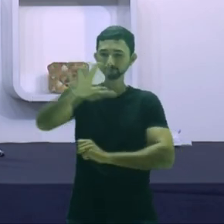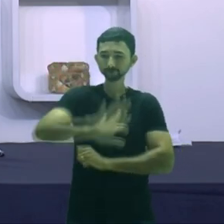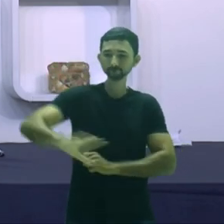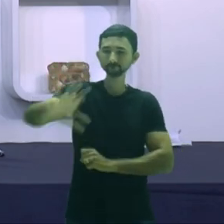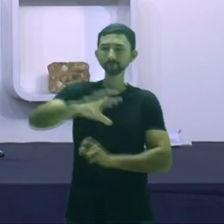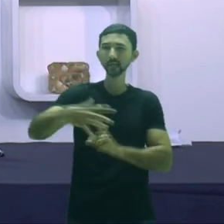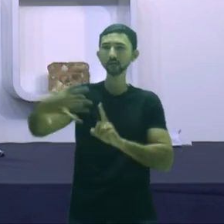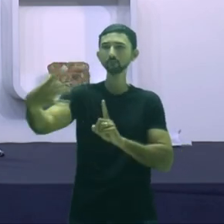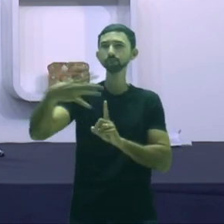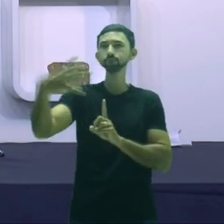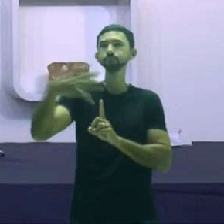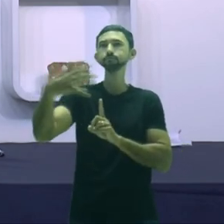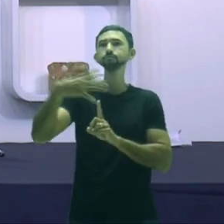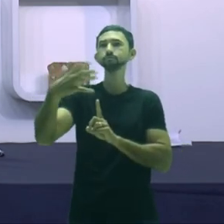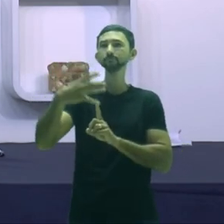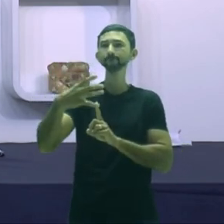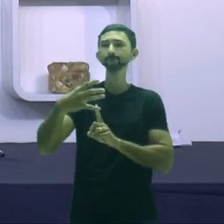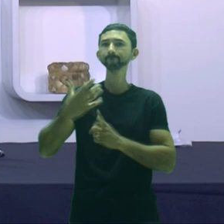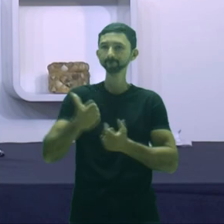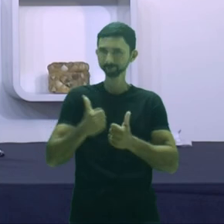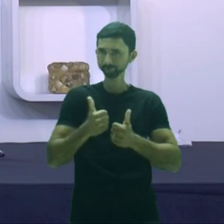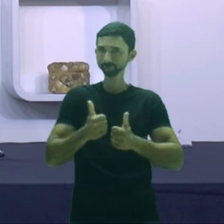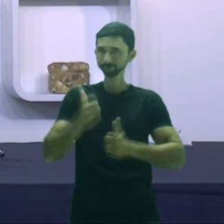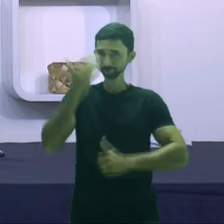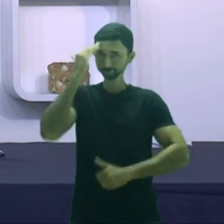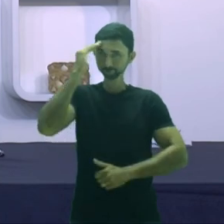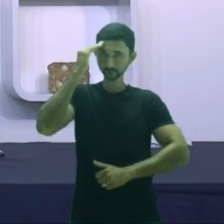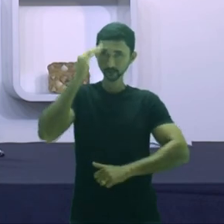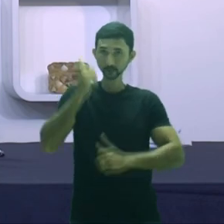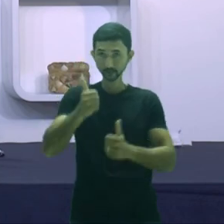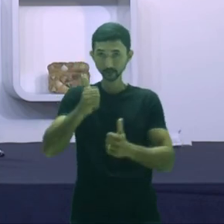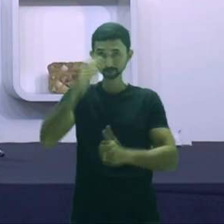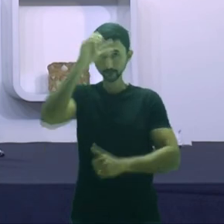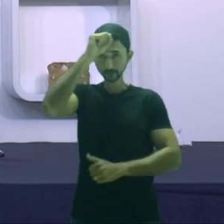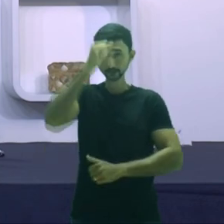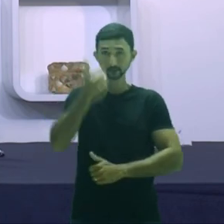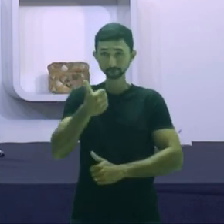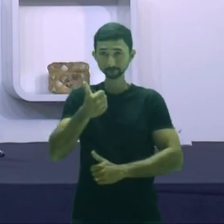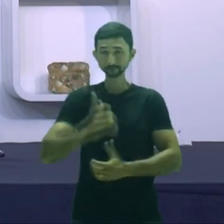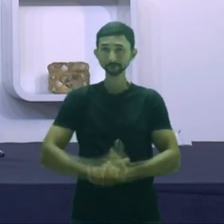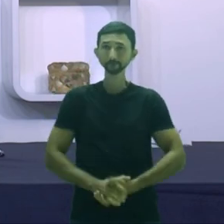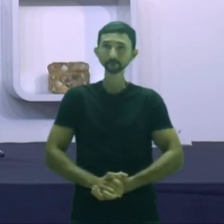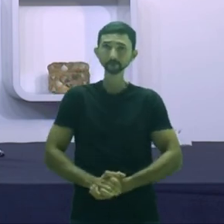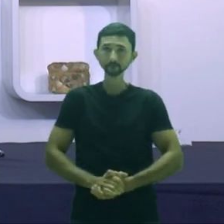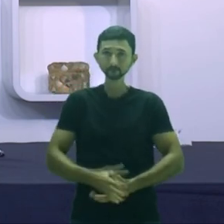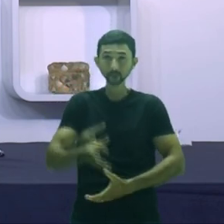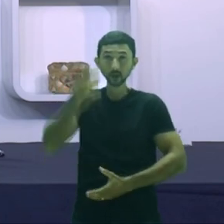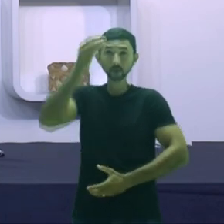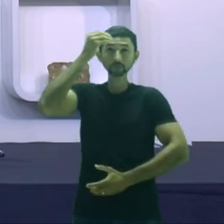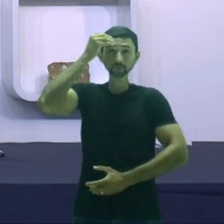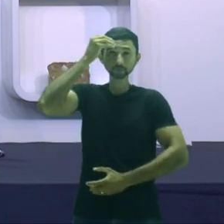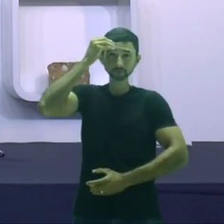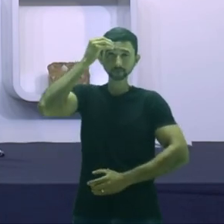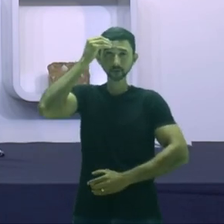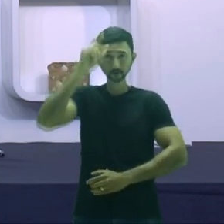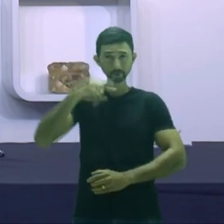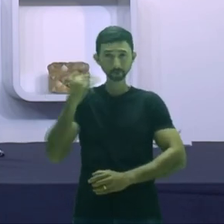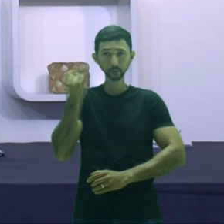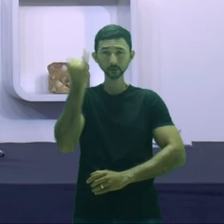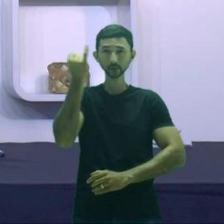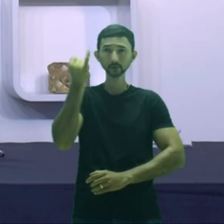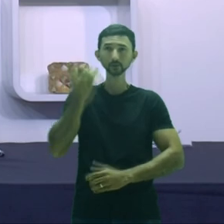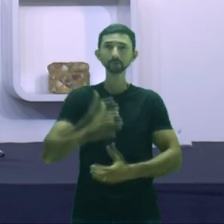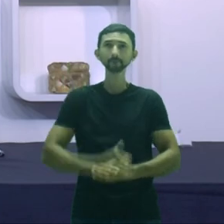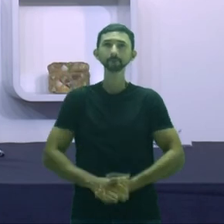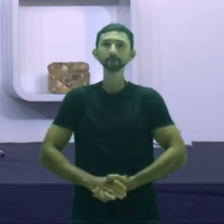quem? Pelo meio ambiente. Tudo bem? Tranquilos? Aprendeu isso aí? Tá? Grava bem isso porque é muito importante.